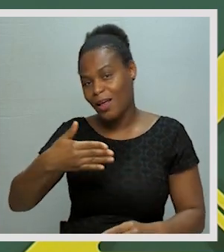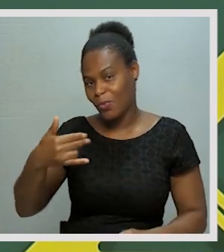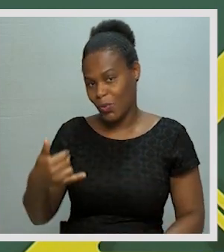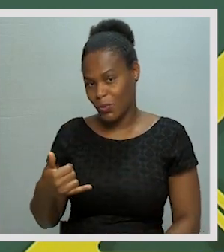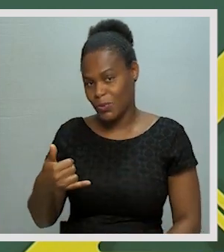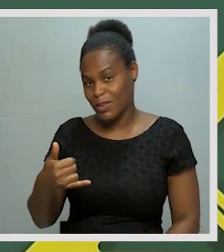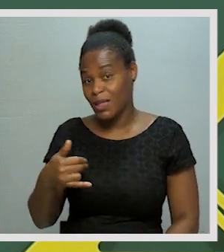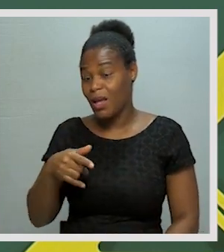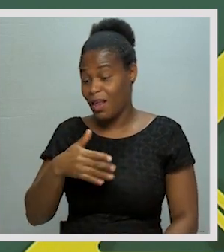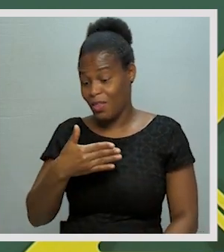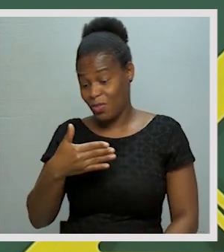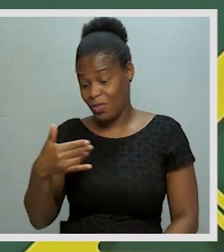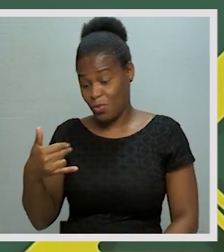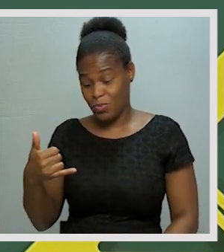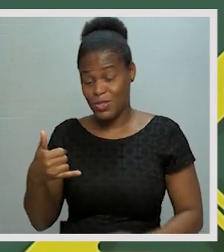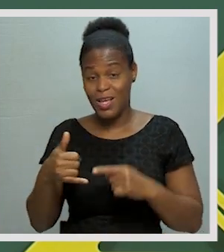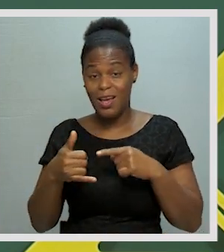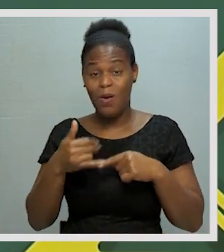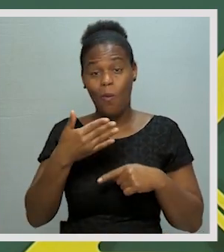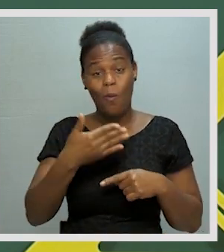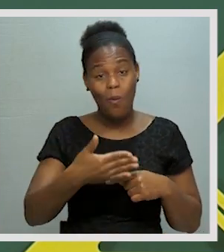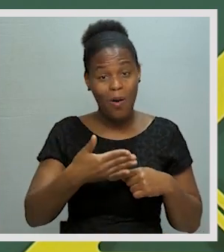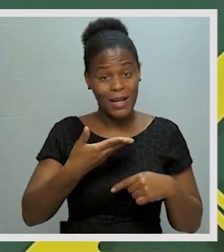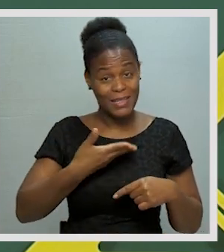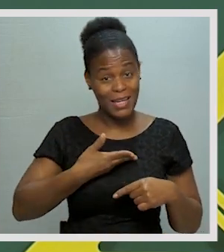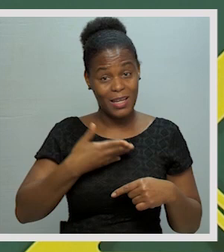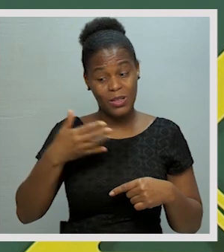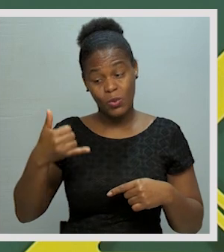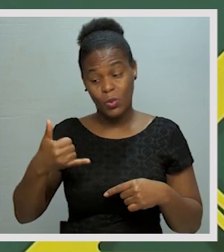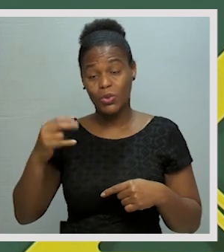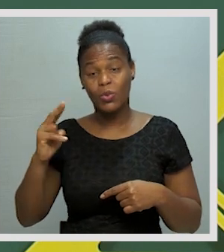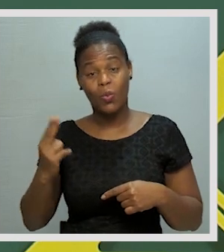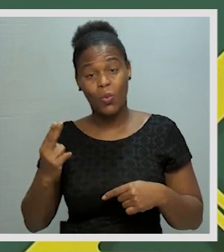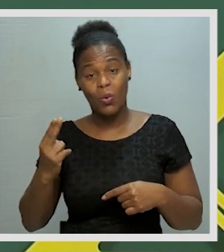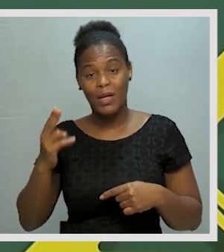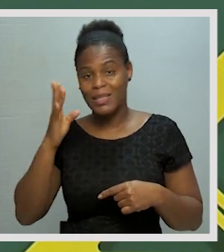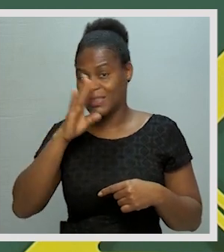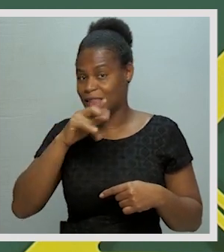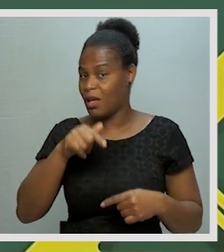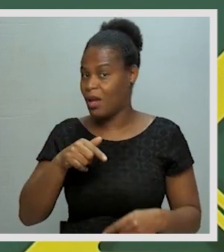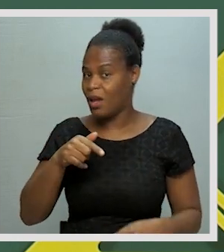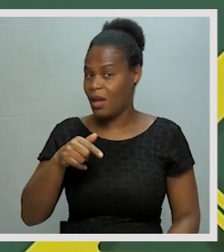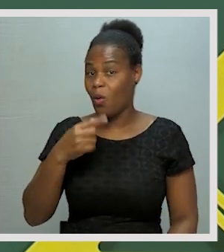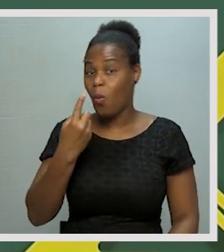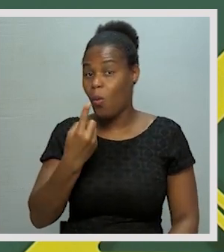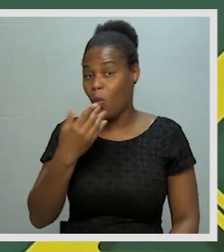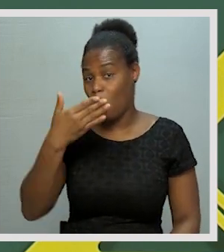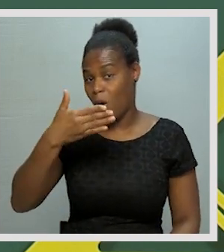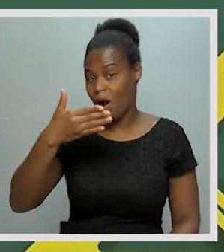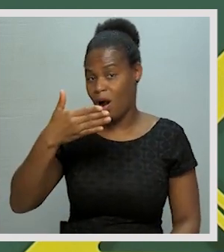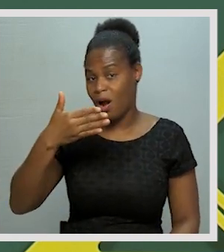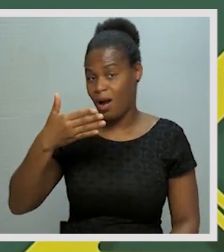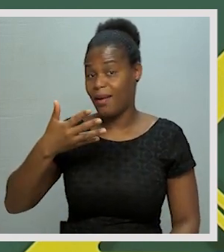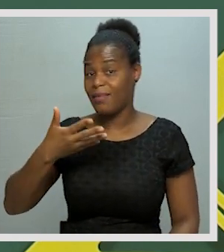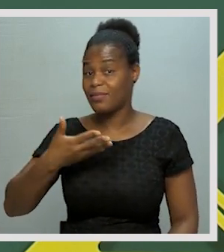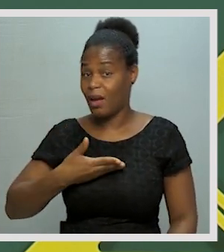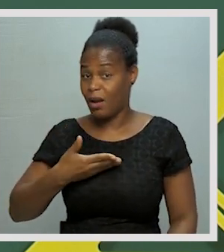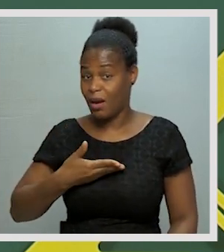Vimos? Exato. Nós vimos adição com transporte. E temos que relembrar disto.